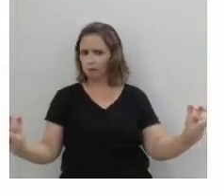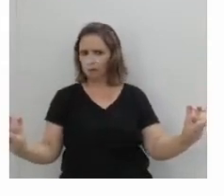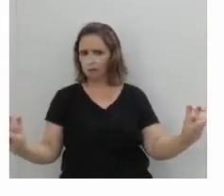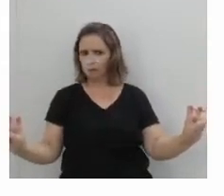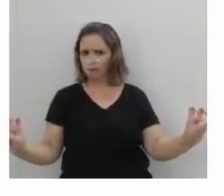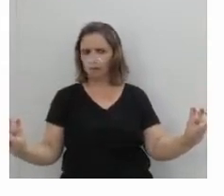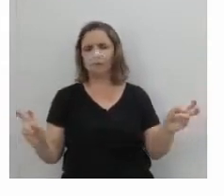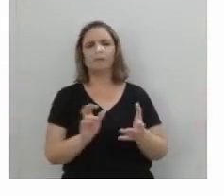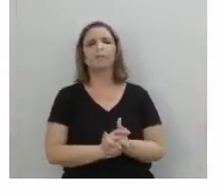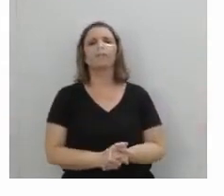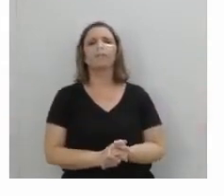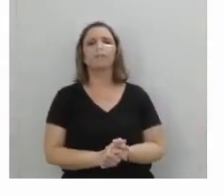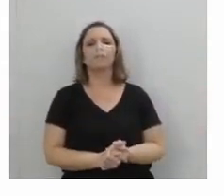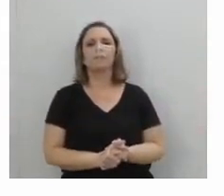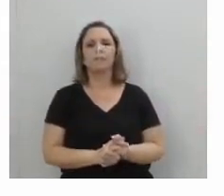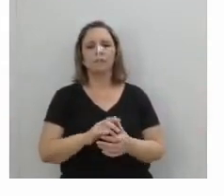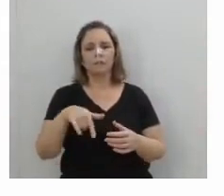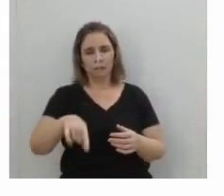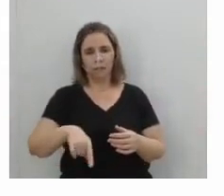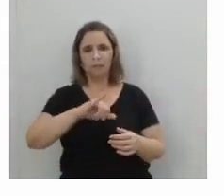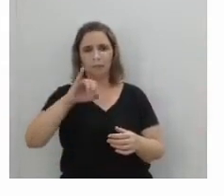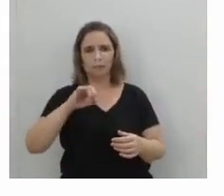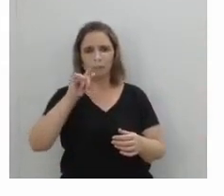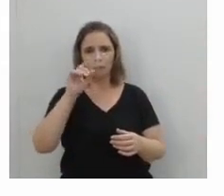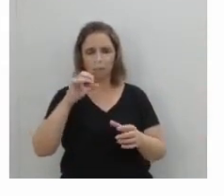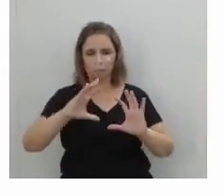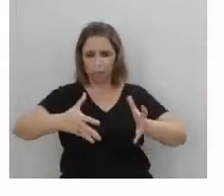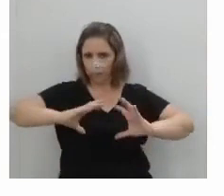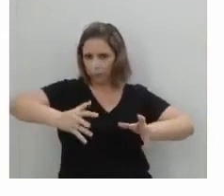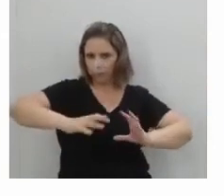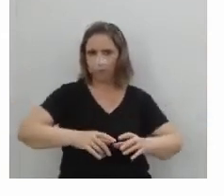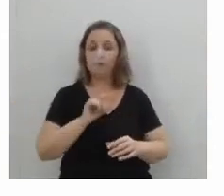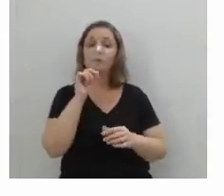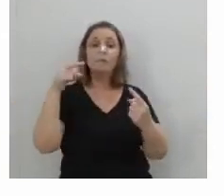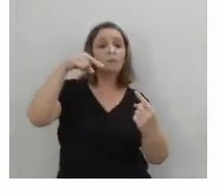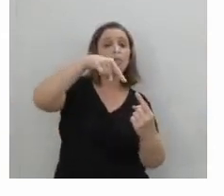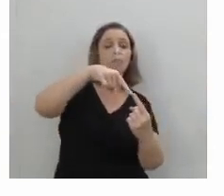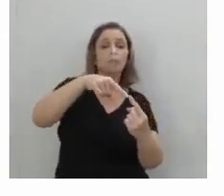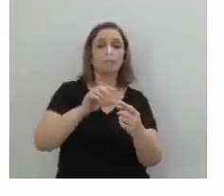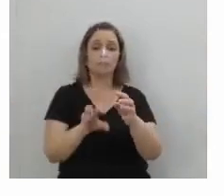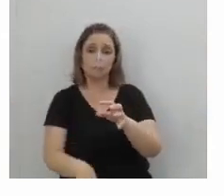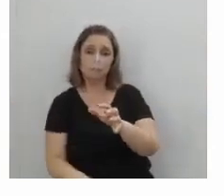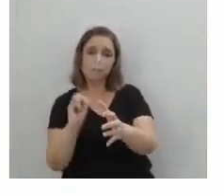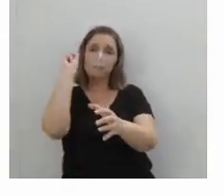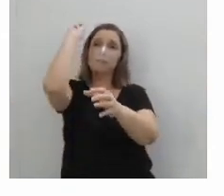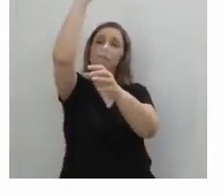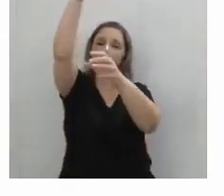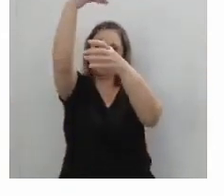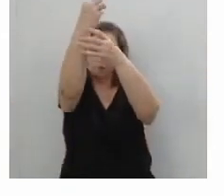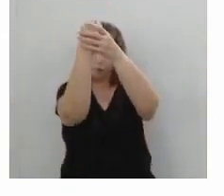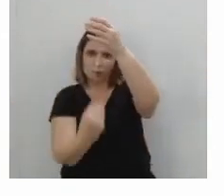cada equipe. Ele é um jogo com uma bola, onde o objetivo é inseri-la